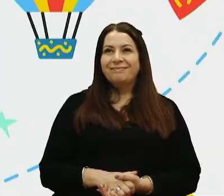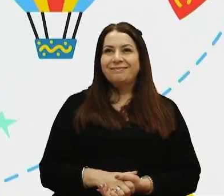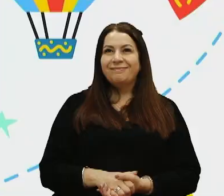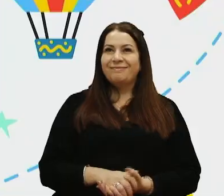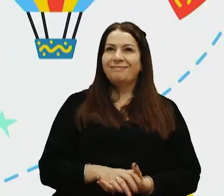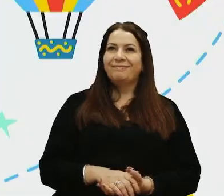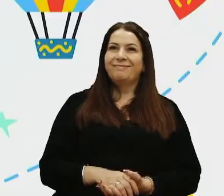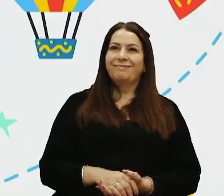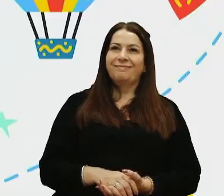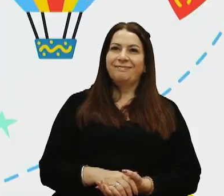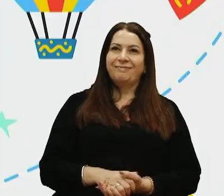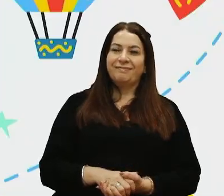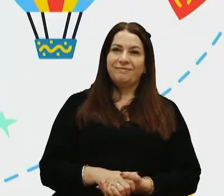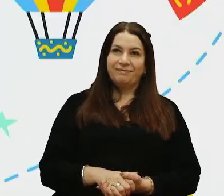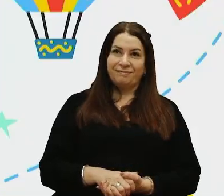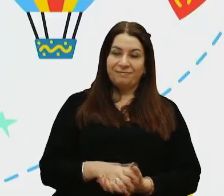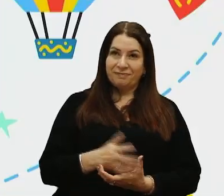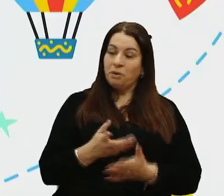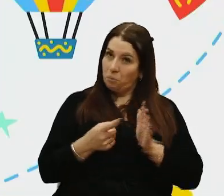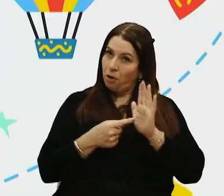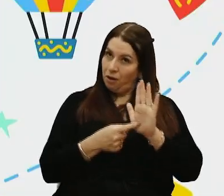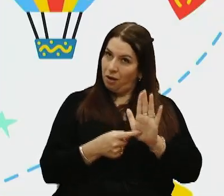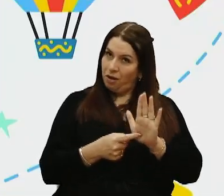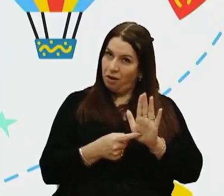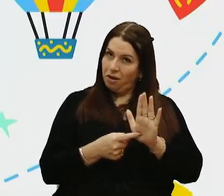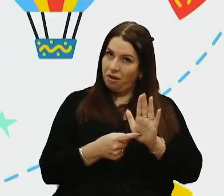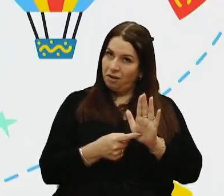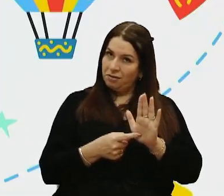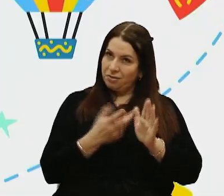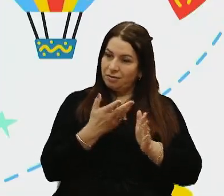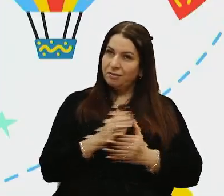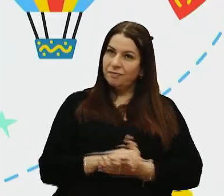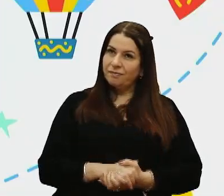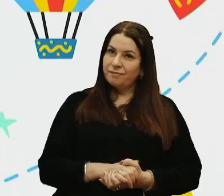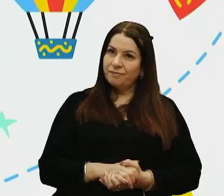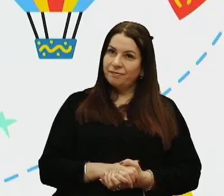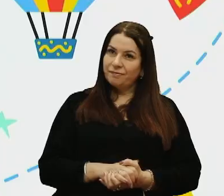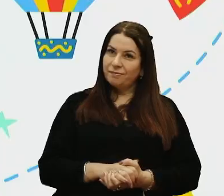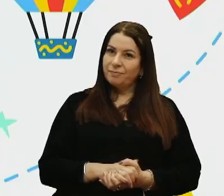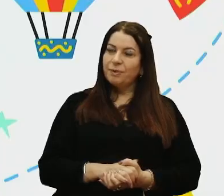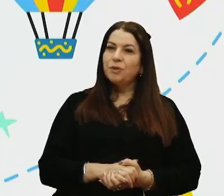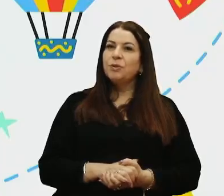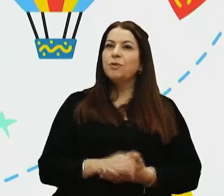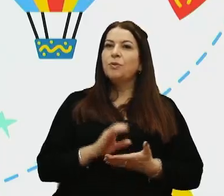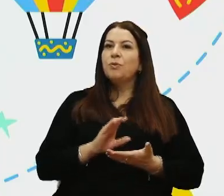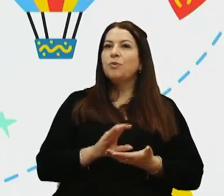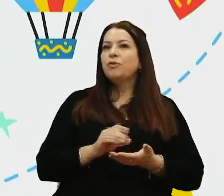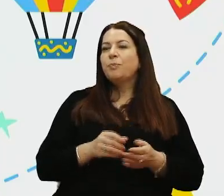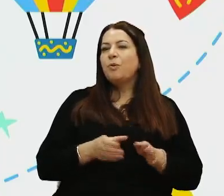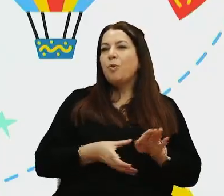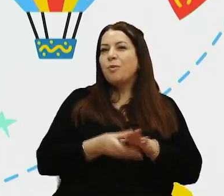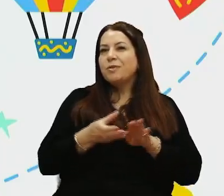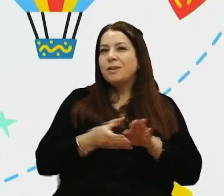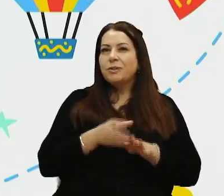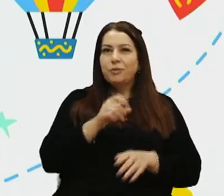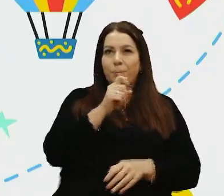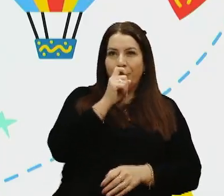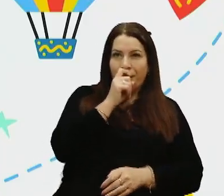Vai mostrar. Mostra! Vai mostrar isso aqui. Tipo um conselho de pai para filho. Isso. É isso